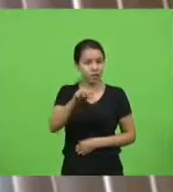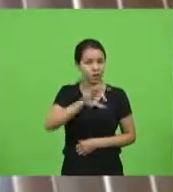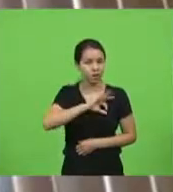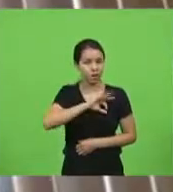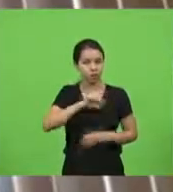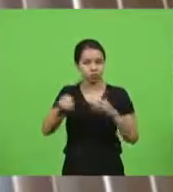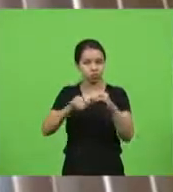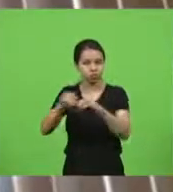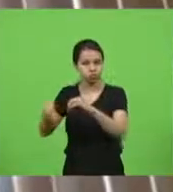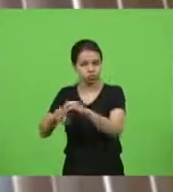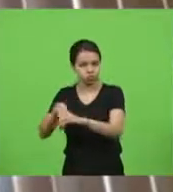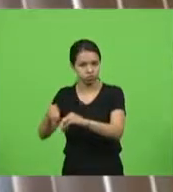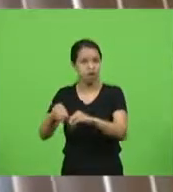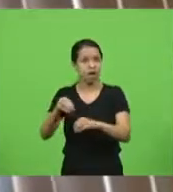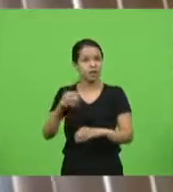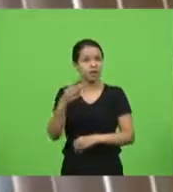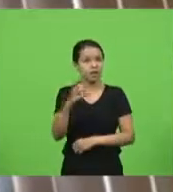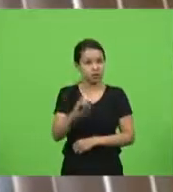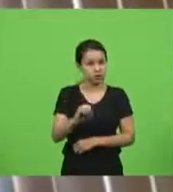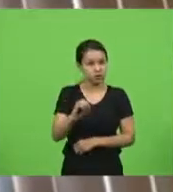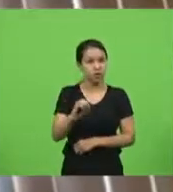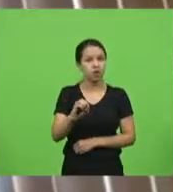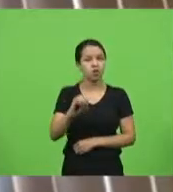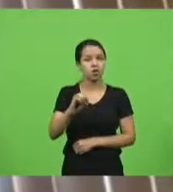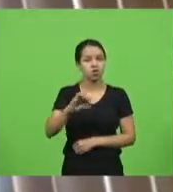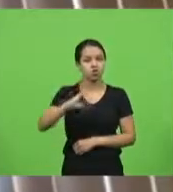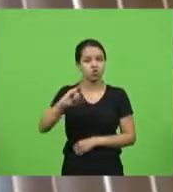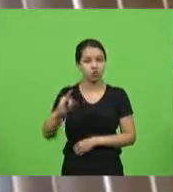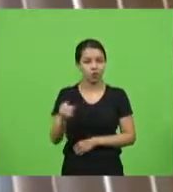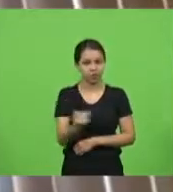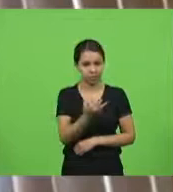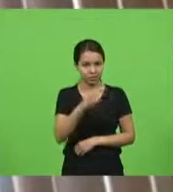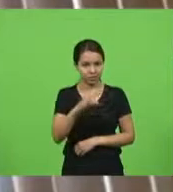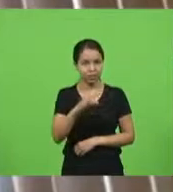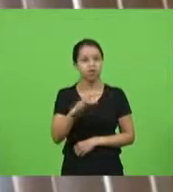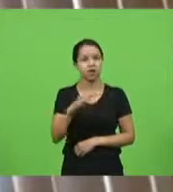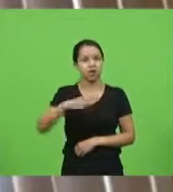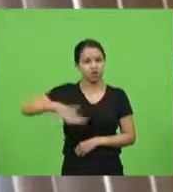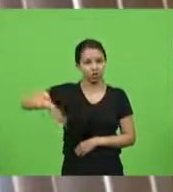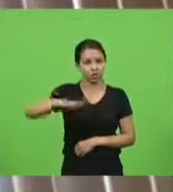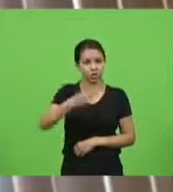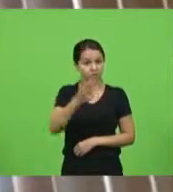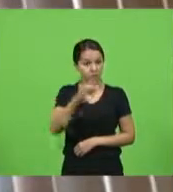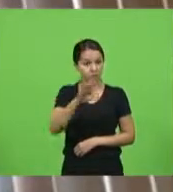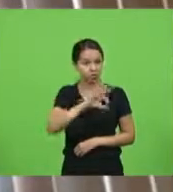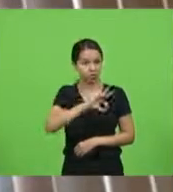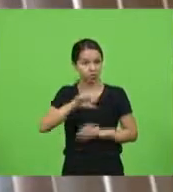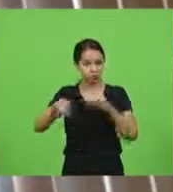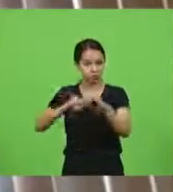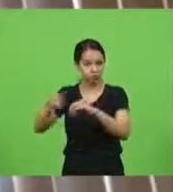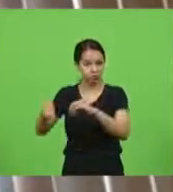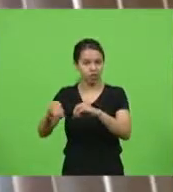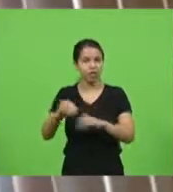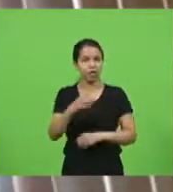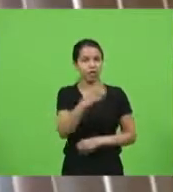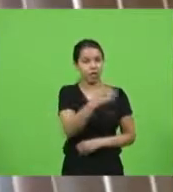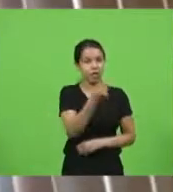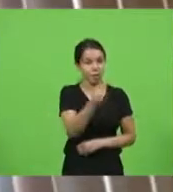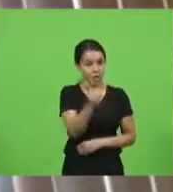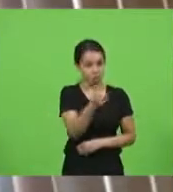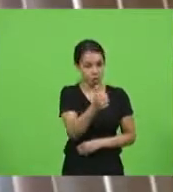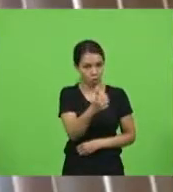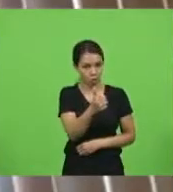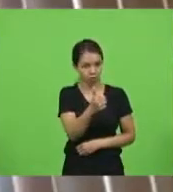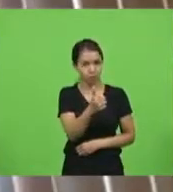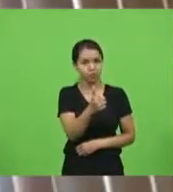região, Joaçaba e região, 37 policiais militares. A décima primeira região, São José